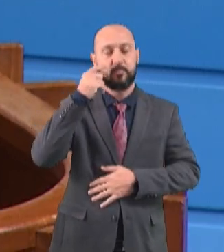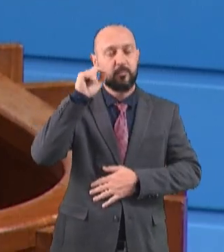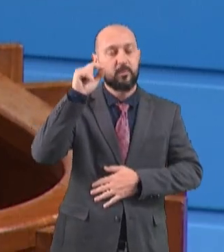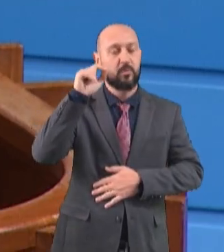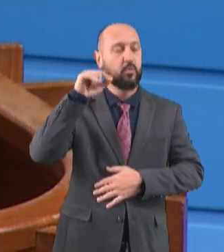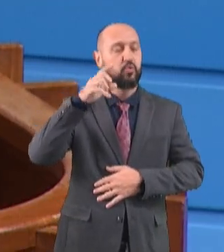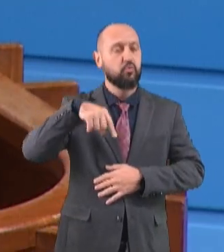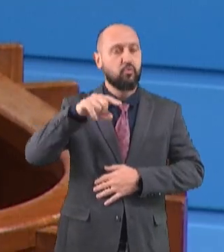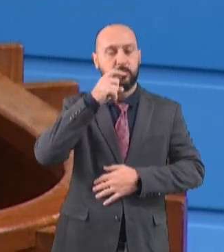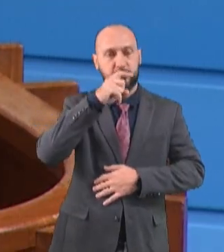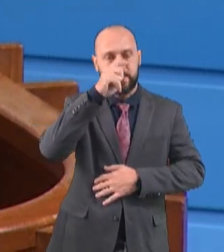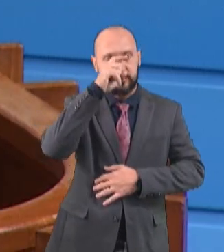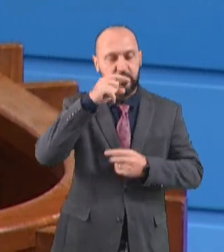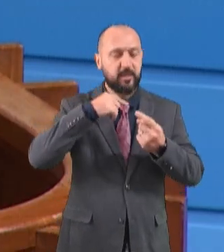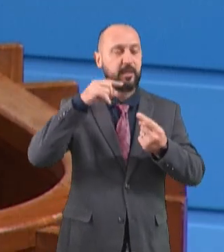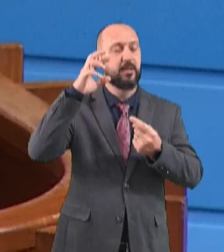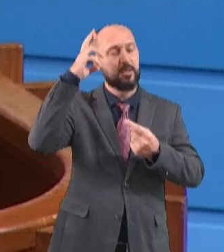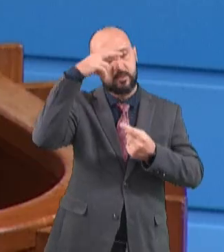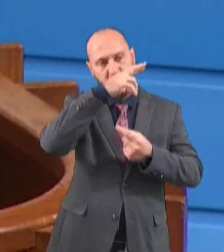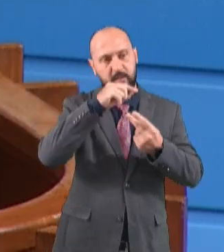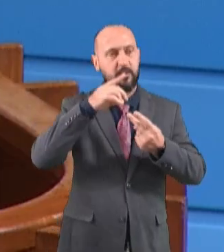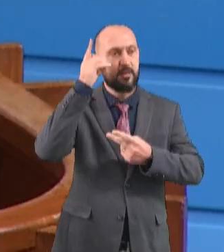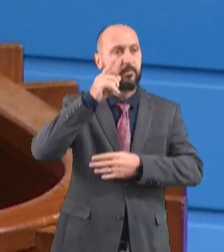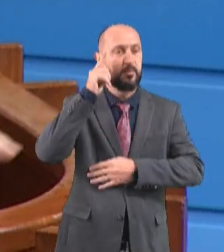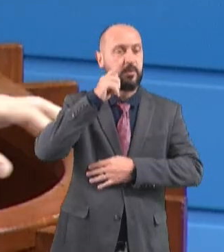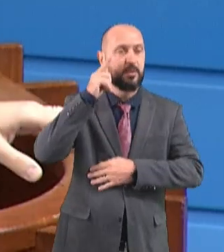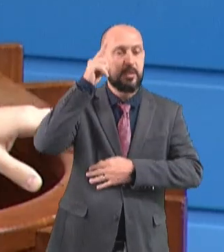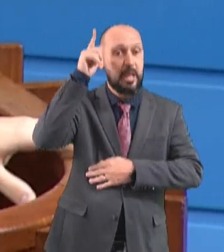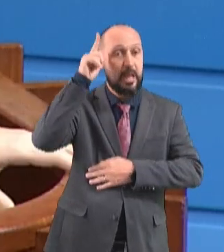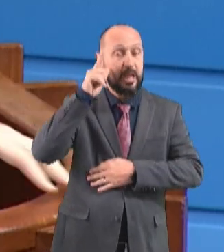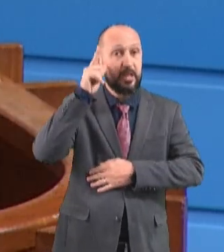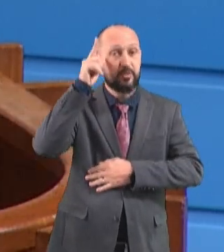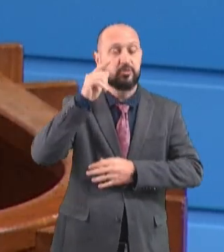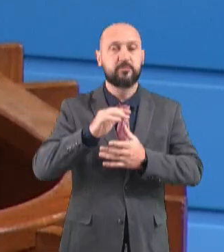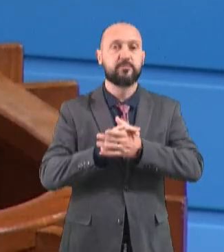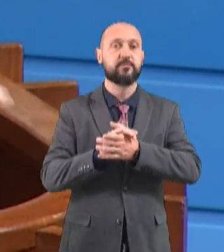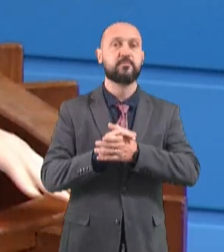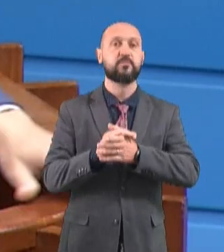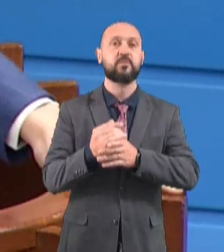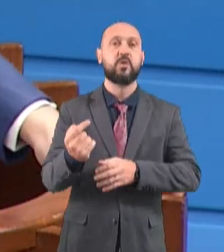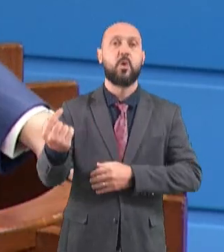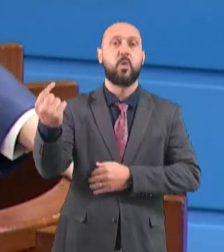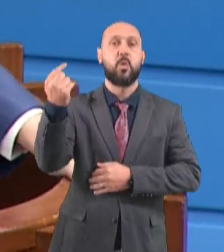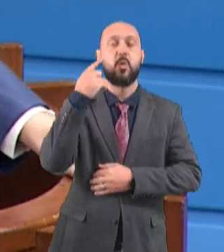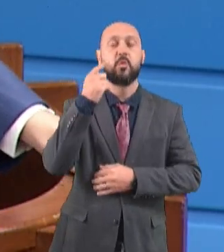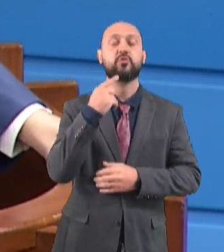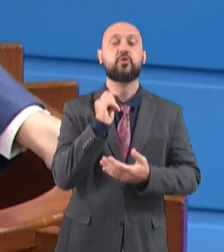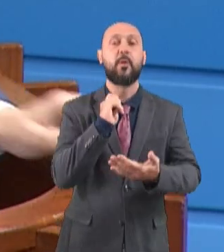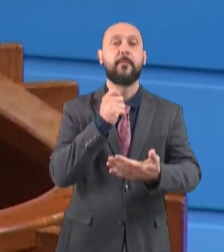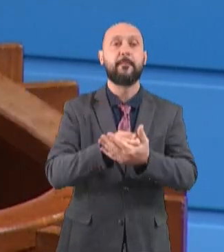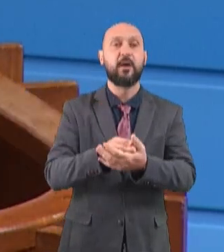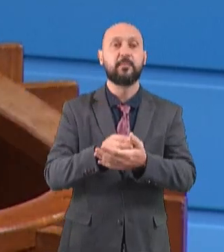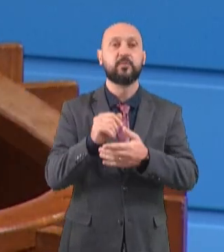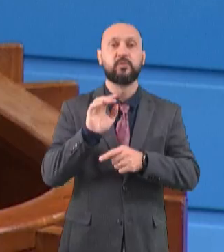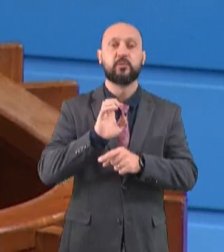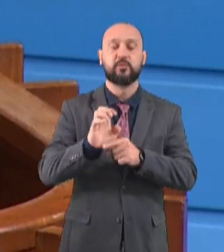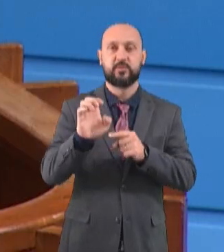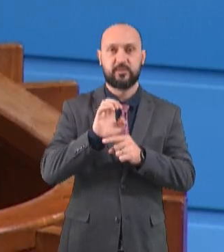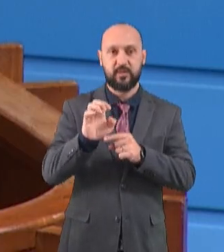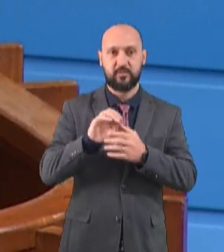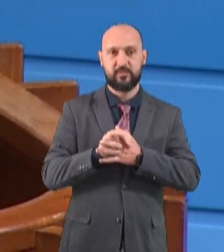Rinaldo, deputado Zeca do PT, deputada Gleice, deputado Lídio Lopes. A última folha de pagamento do